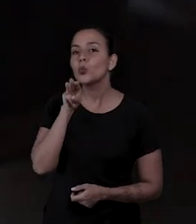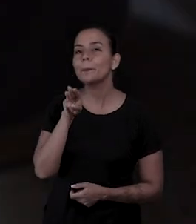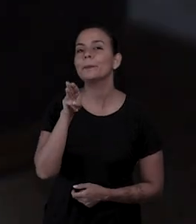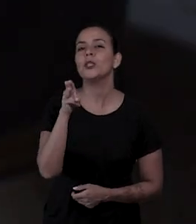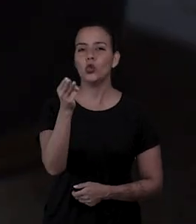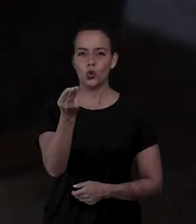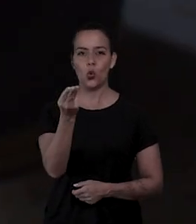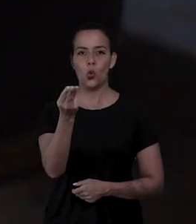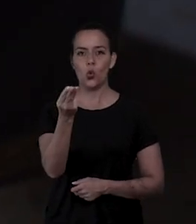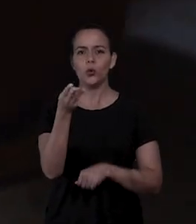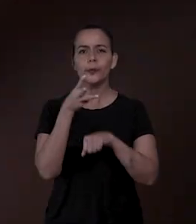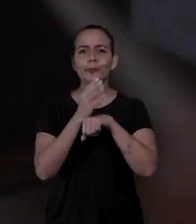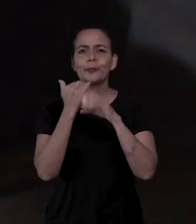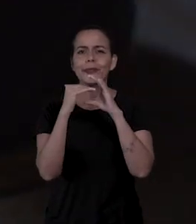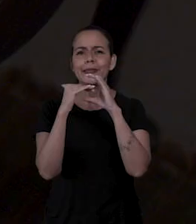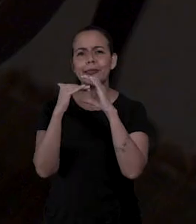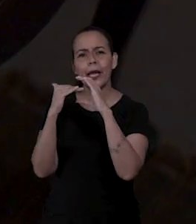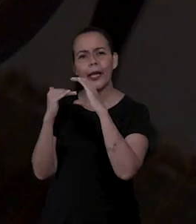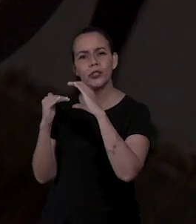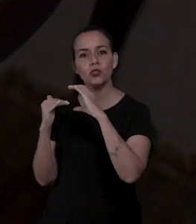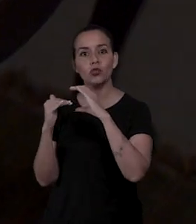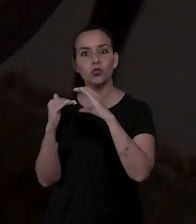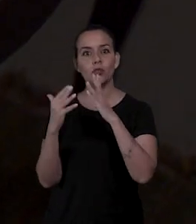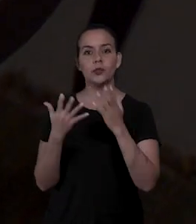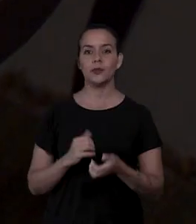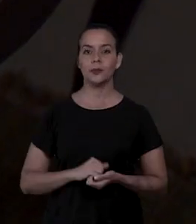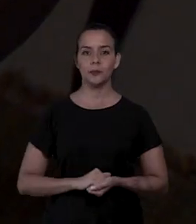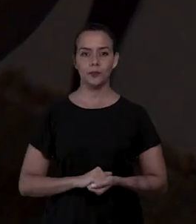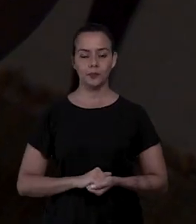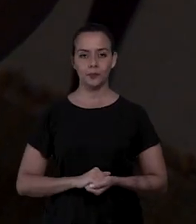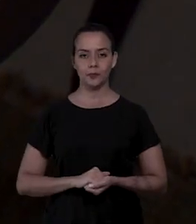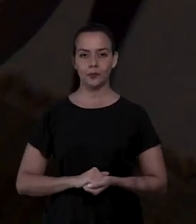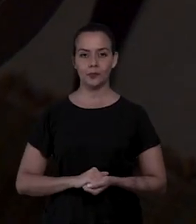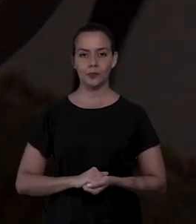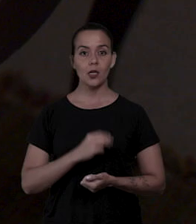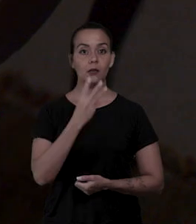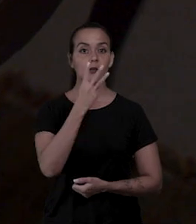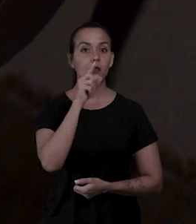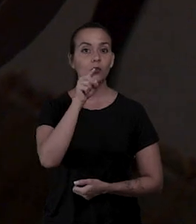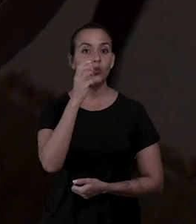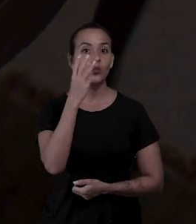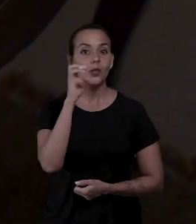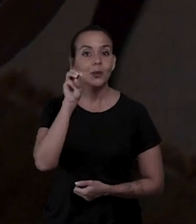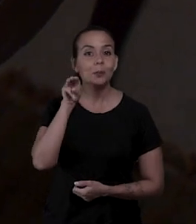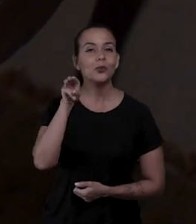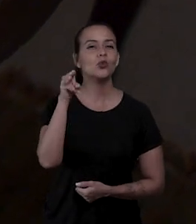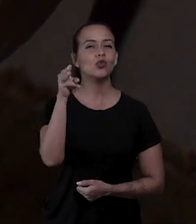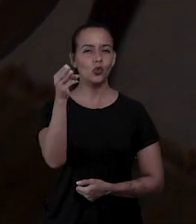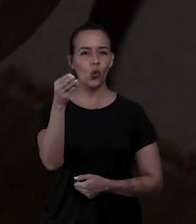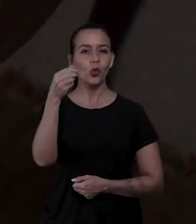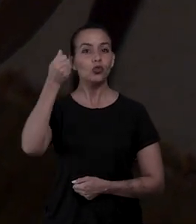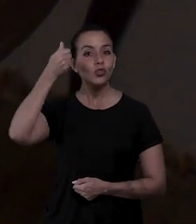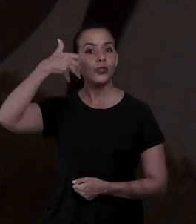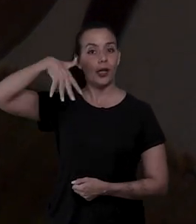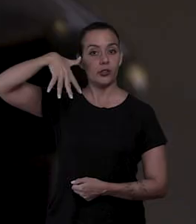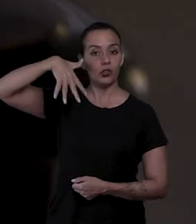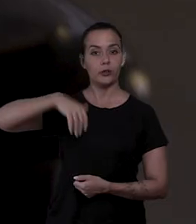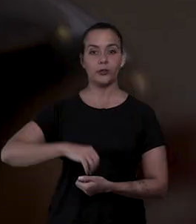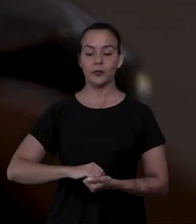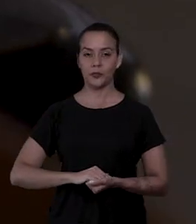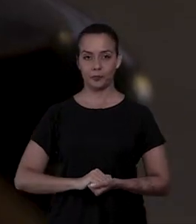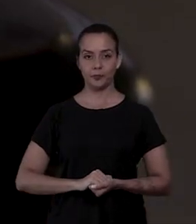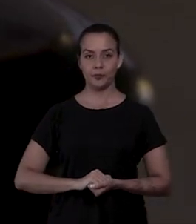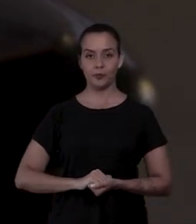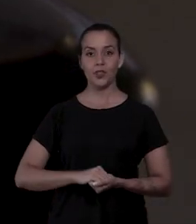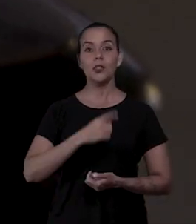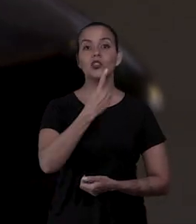18,8 milhões de mensagens de texto são mandadas. Uma mesinha de cabeceira com um caderno 3,3 milhões de Snapchats. Mãos